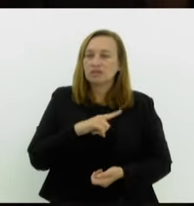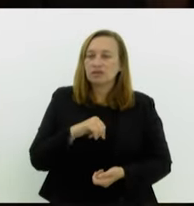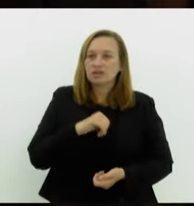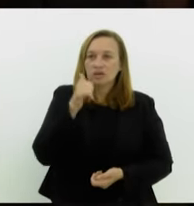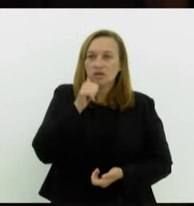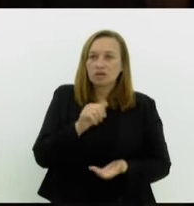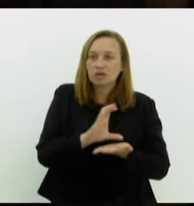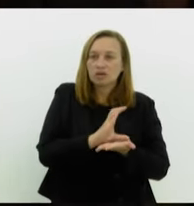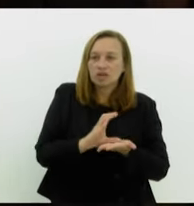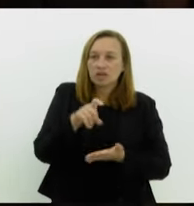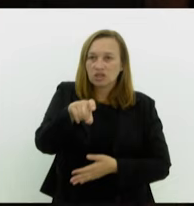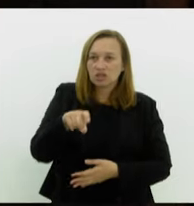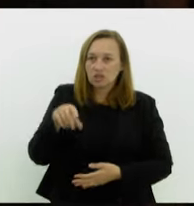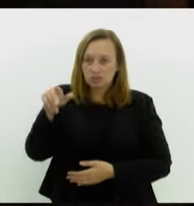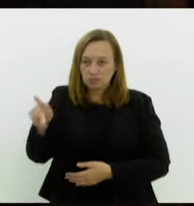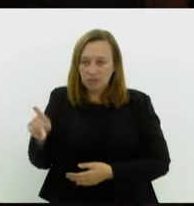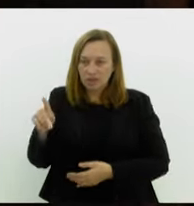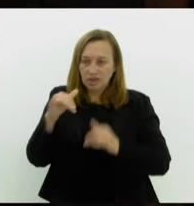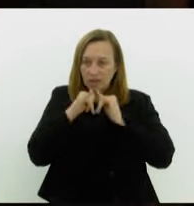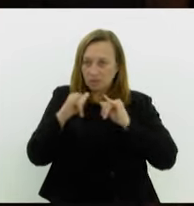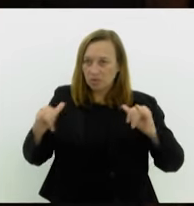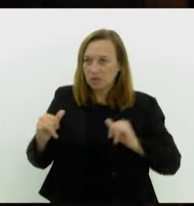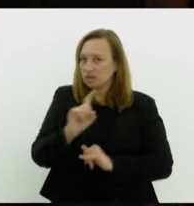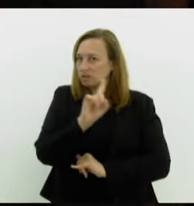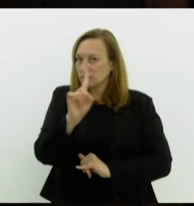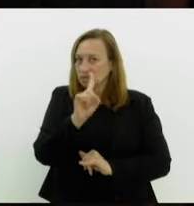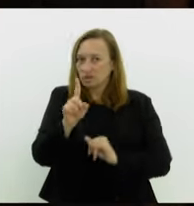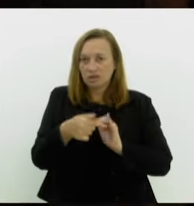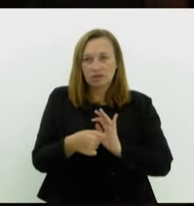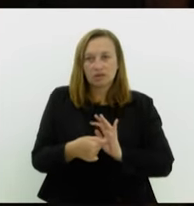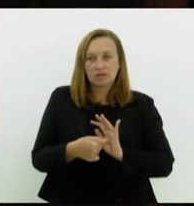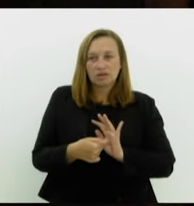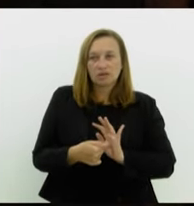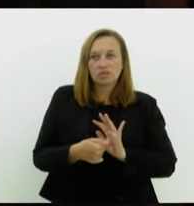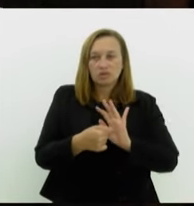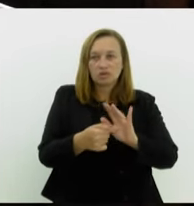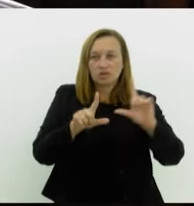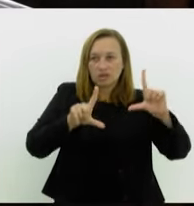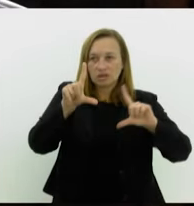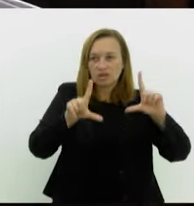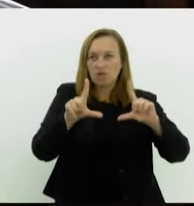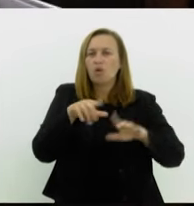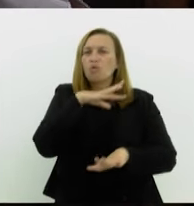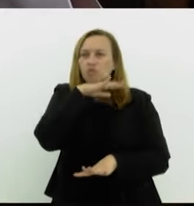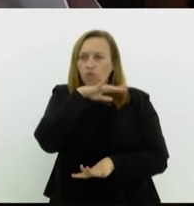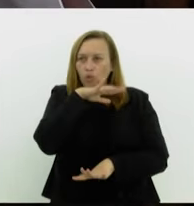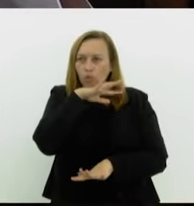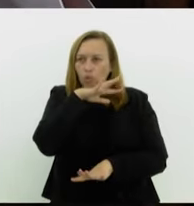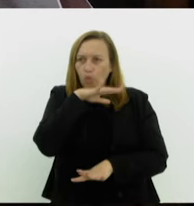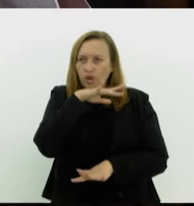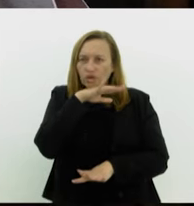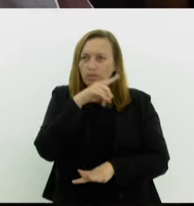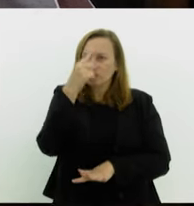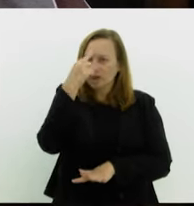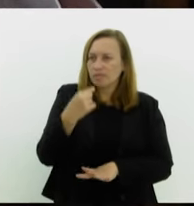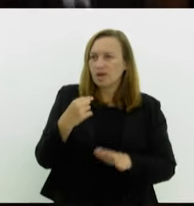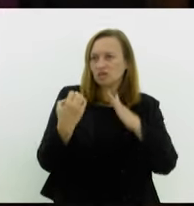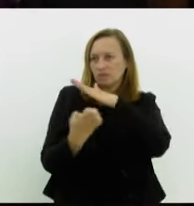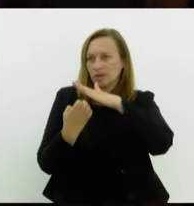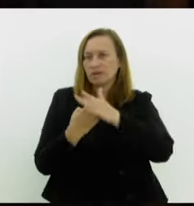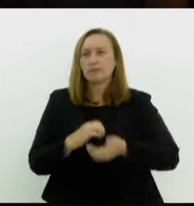Conselho da XP aquela propaganda não tinha passado Benedita e aquilo foi péssimo pra imagem da companhia botar